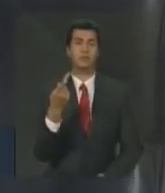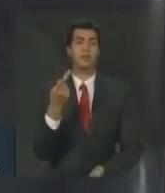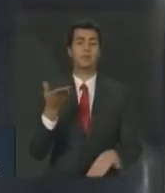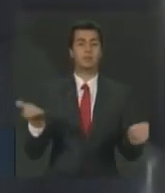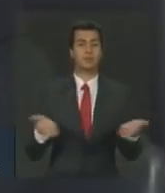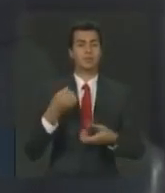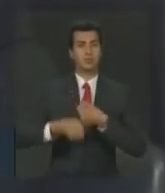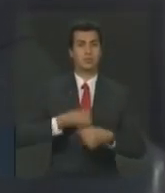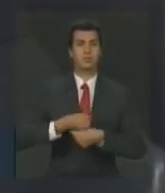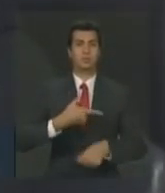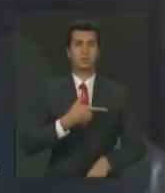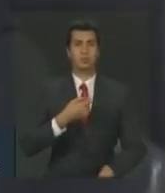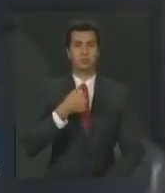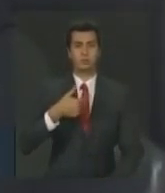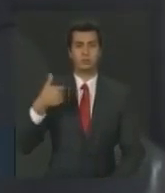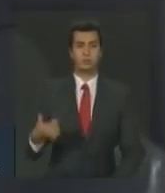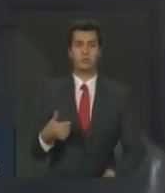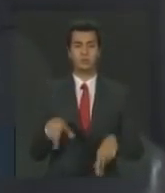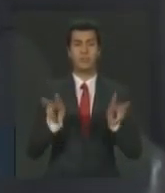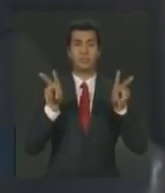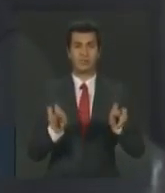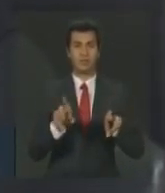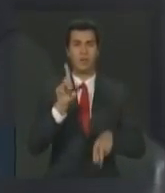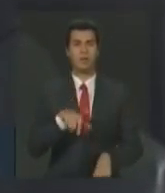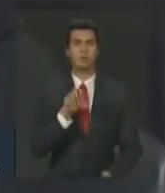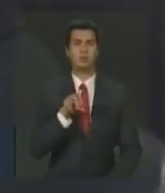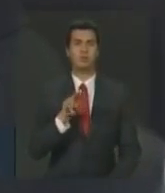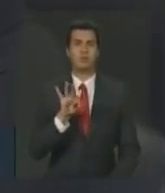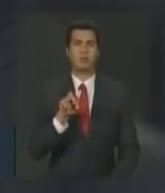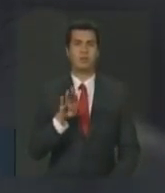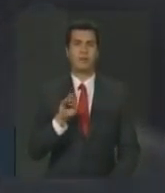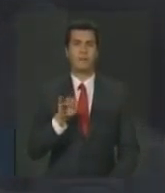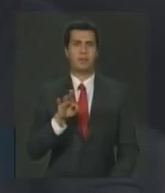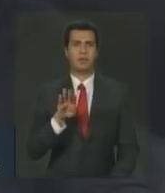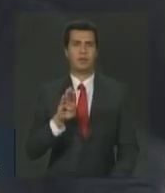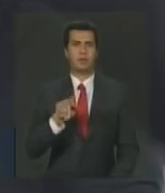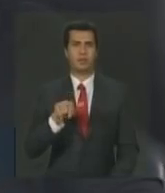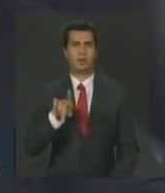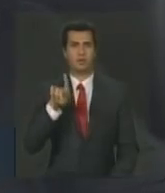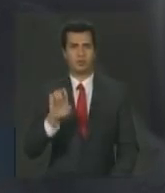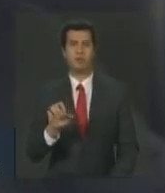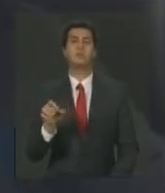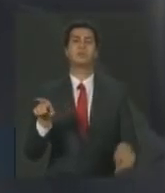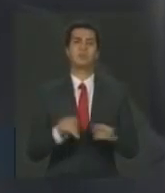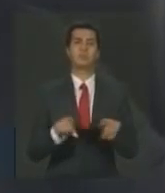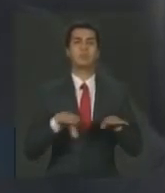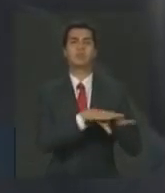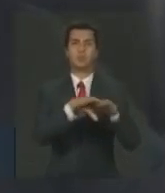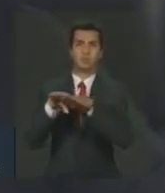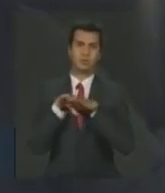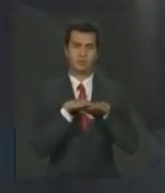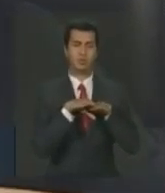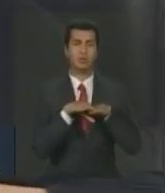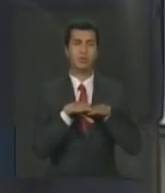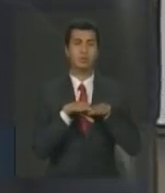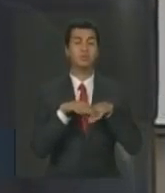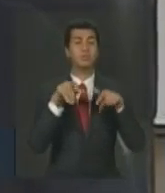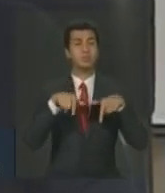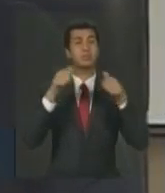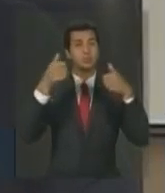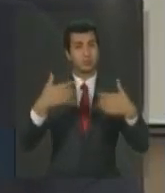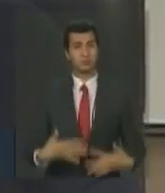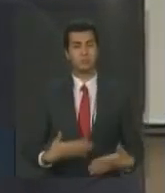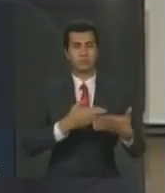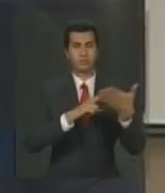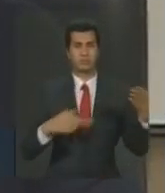2011, o tema é sustentabilidade e equidade, tratando também de discutir não